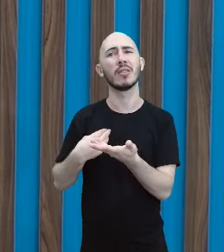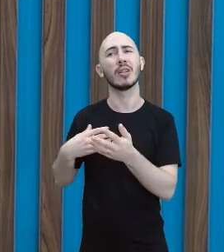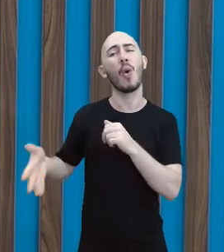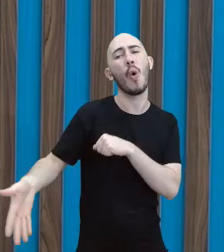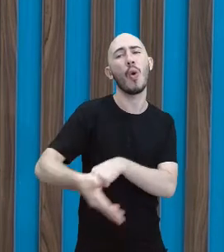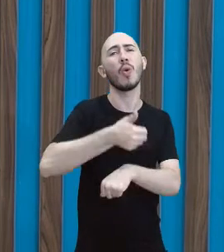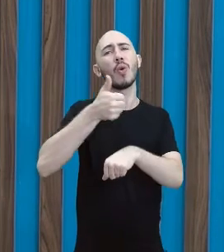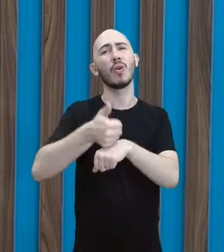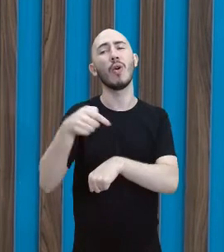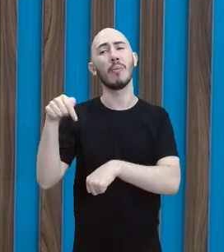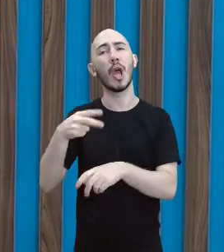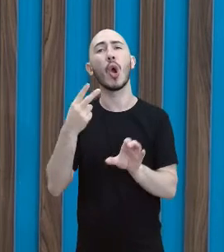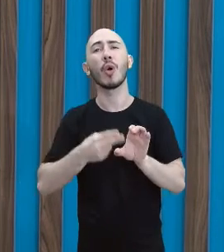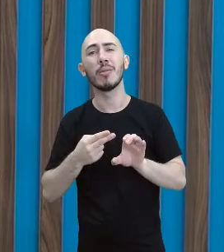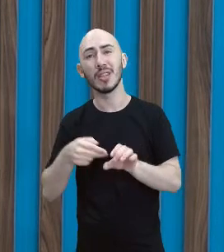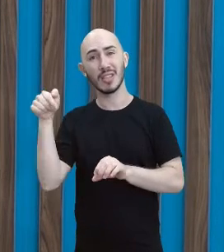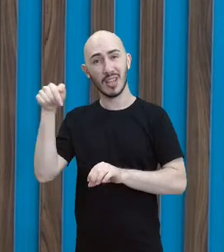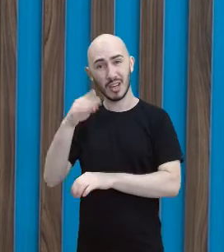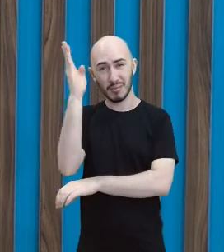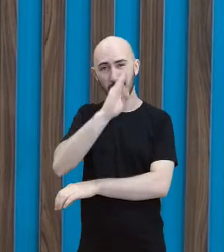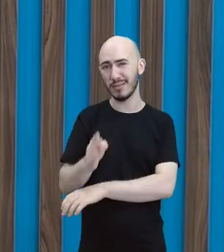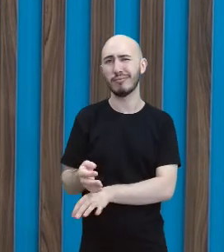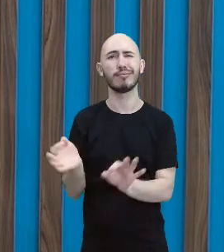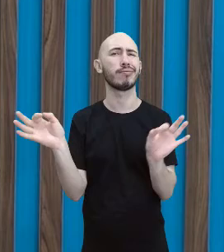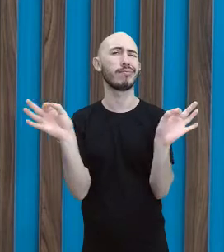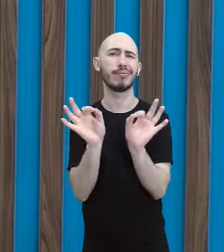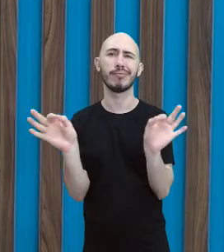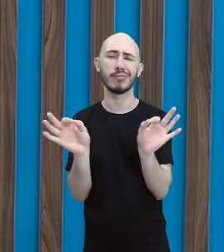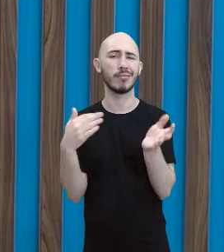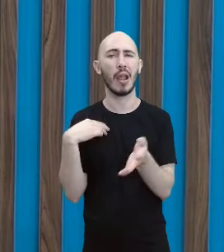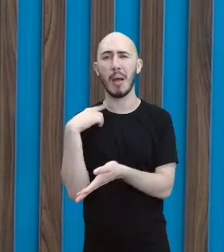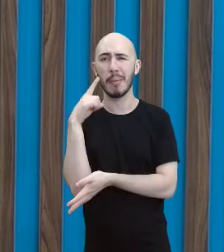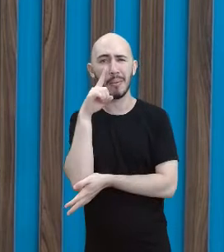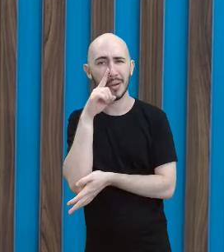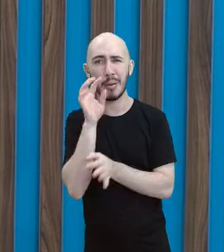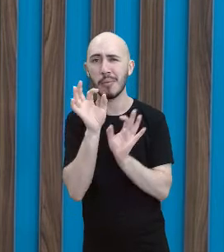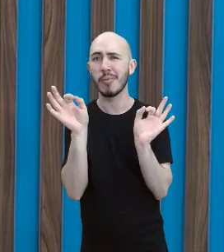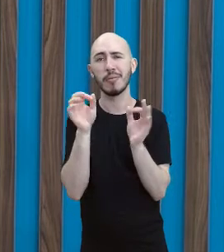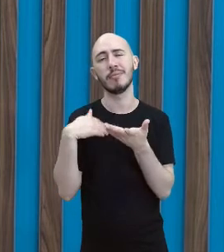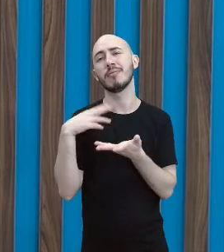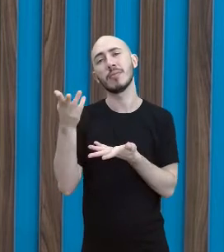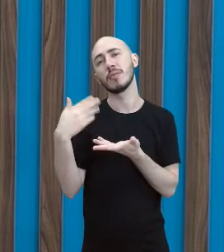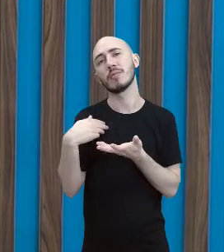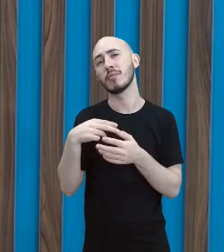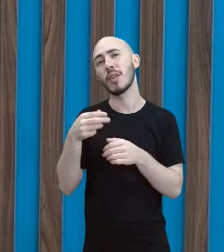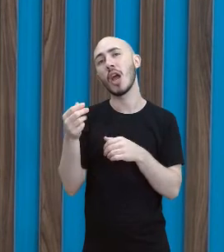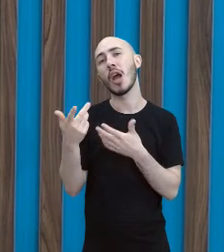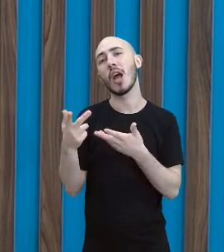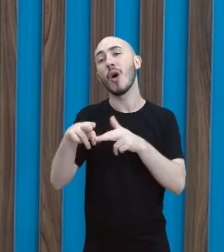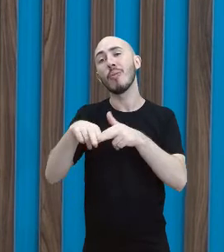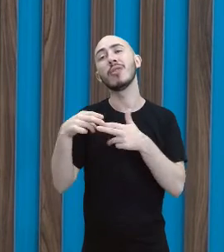Brasil. Mais um argumento, né, apenas para justificar a tomada do poder. Então,